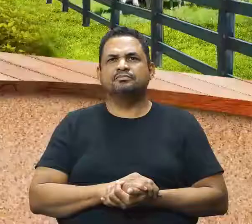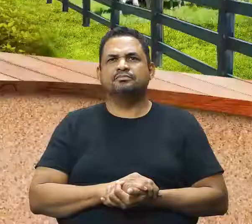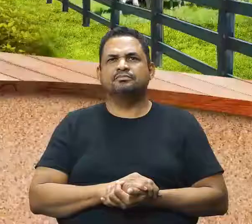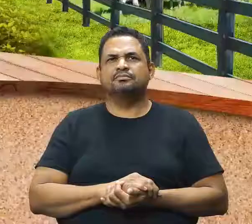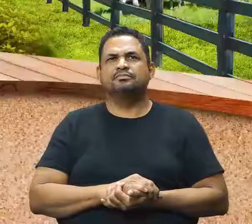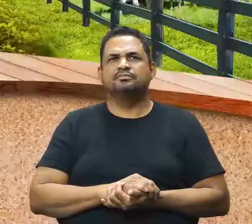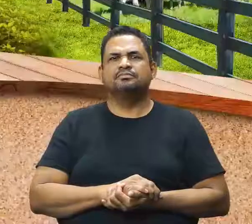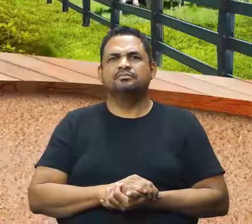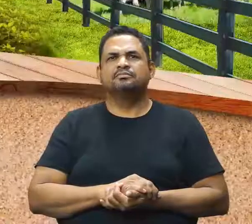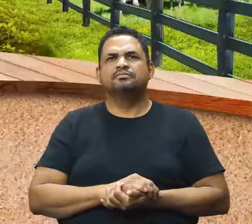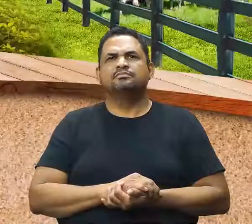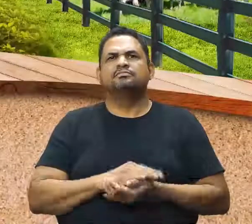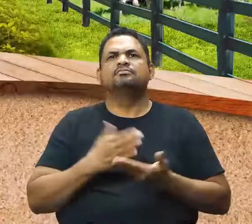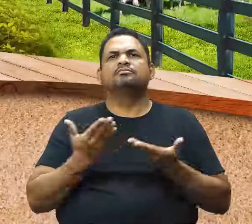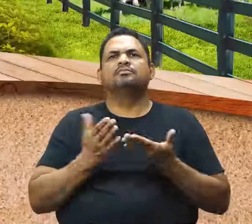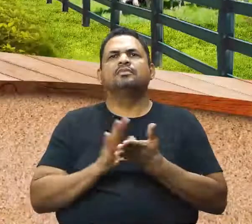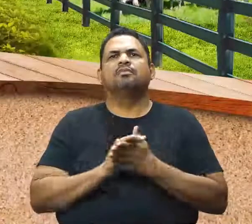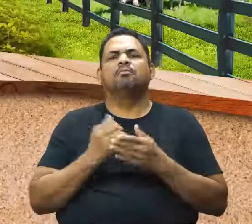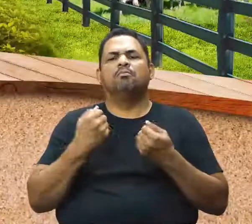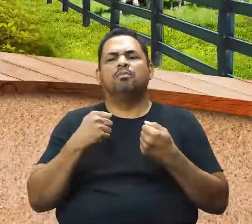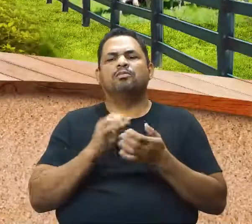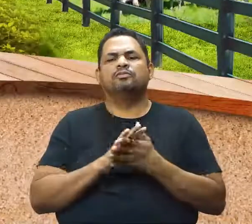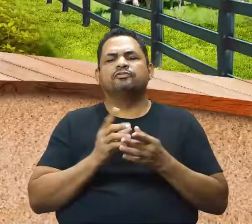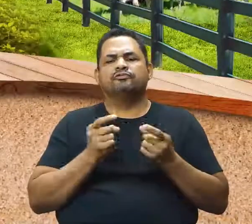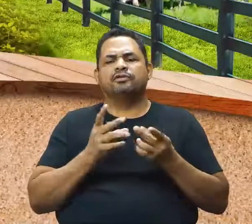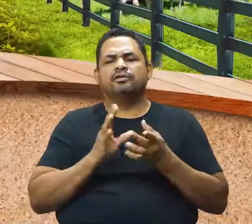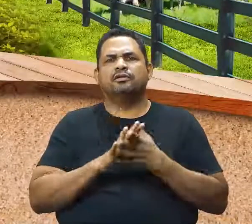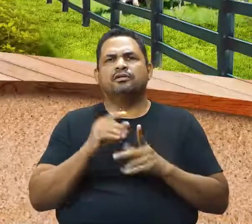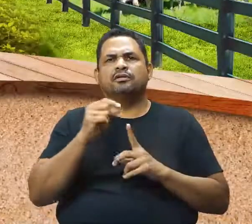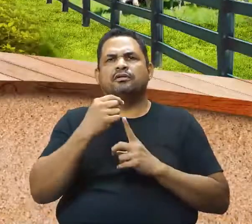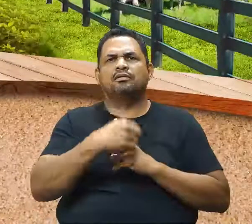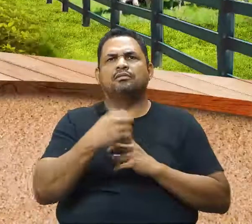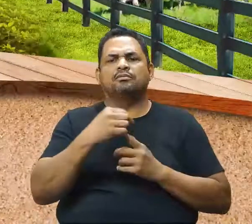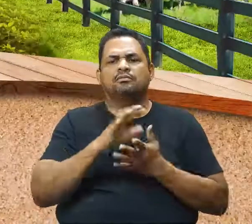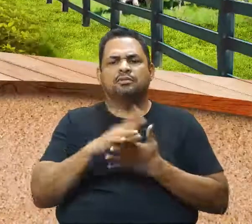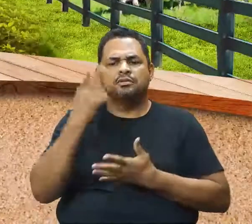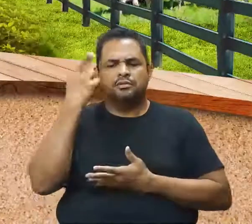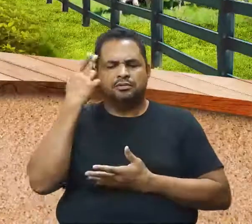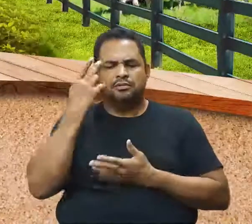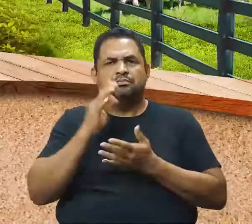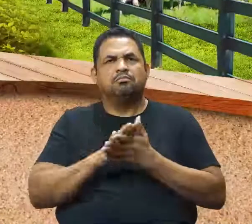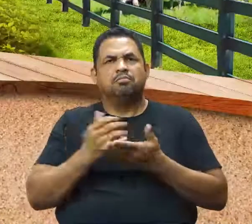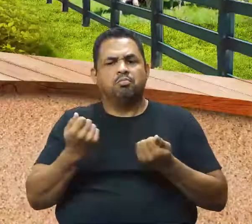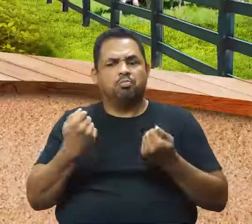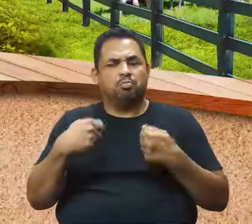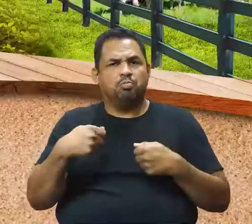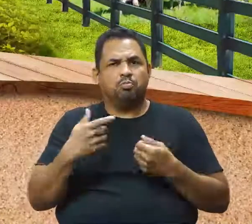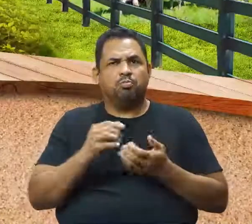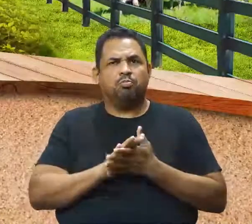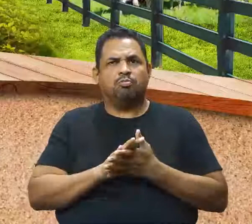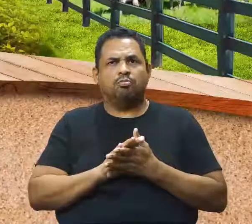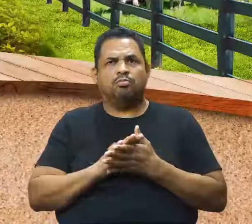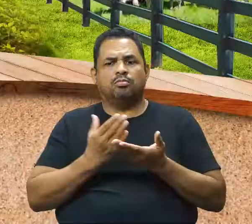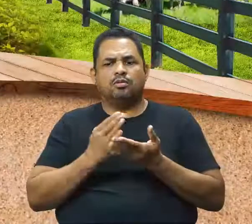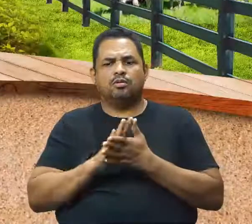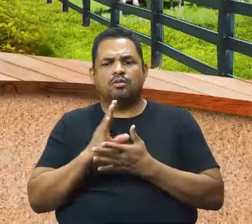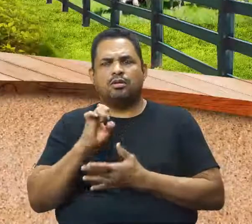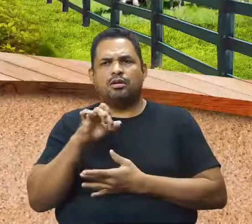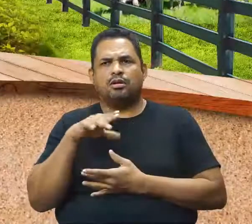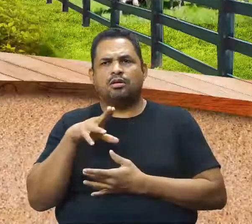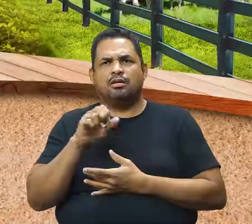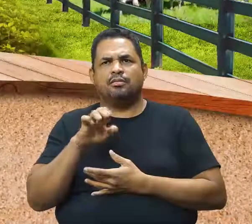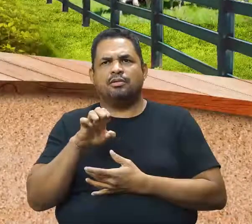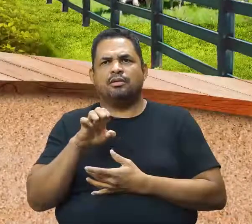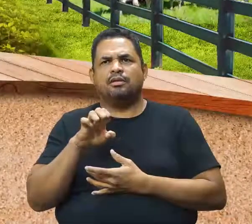mim, professor, então eu posso vender a banana in natura, posso vender o creme de banana, que você vai